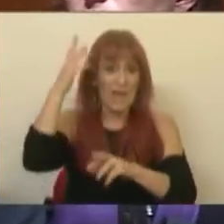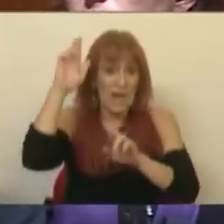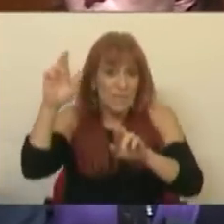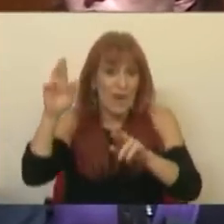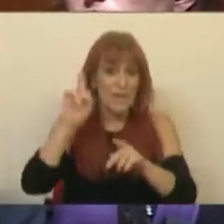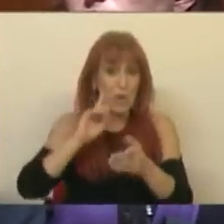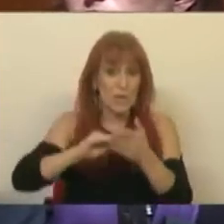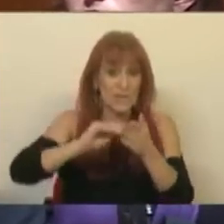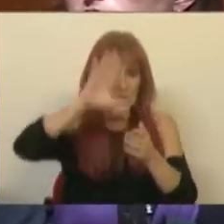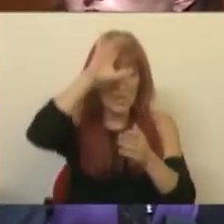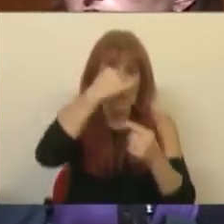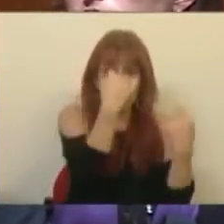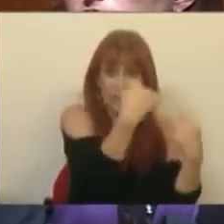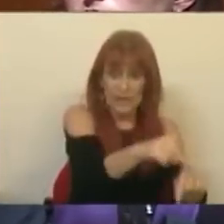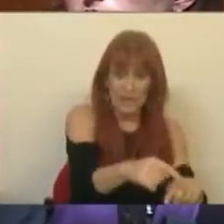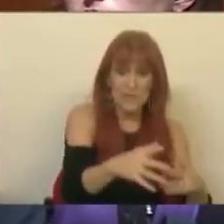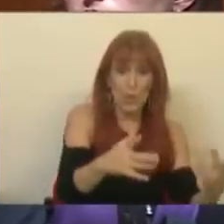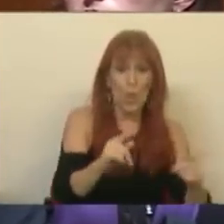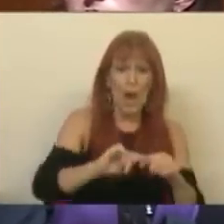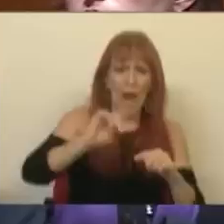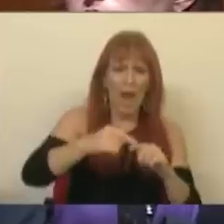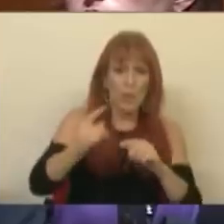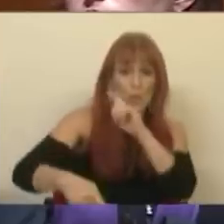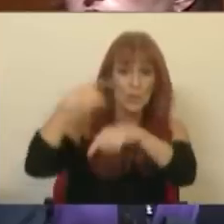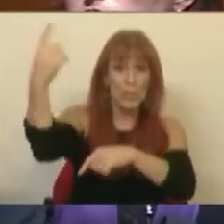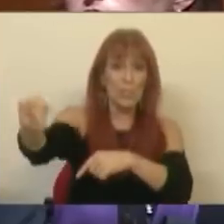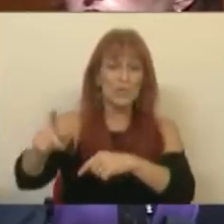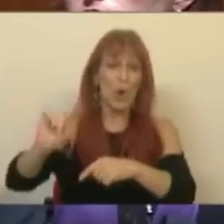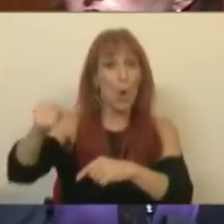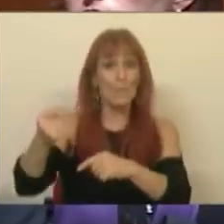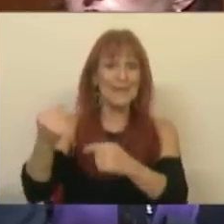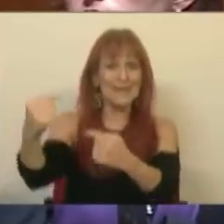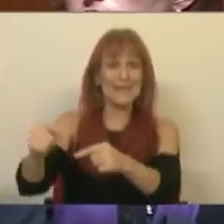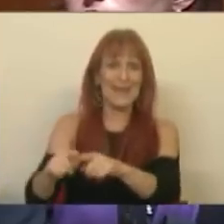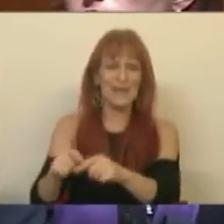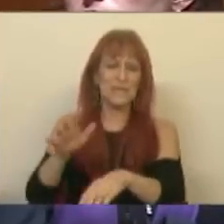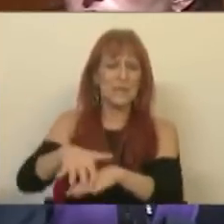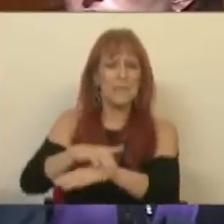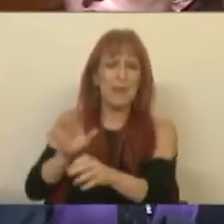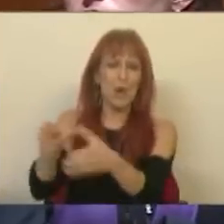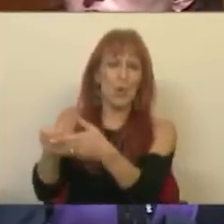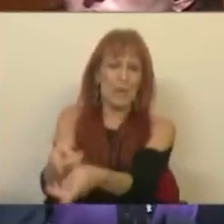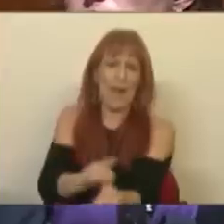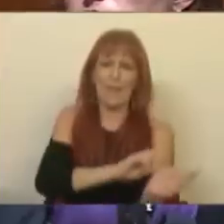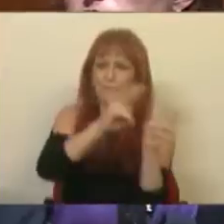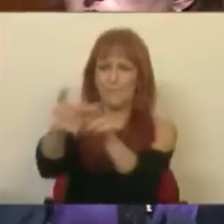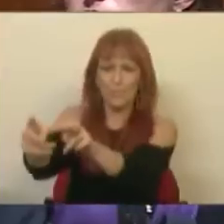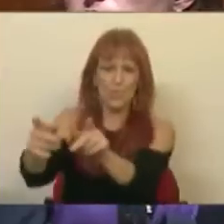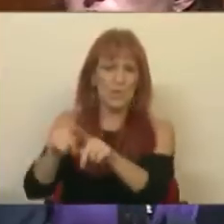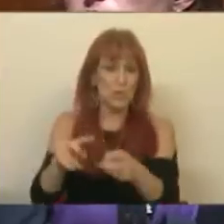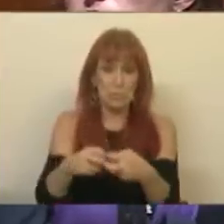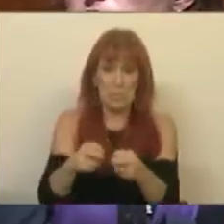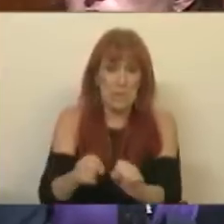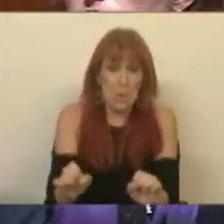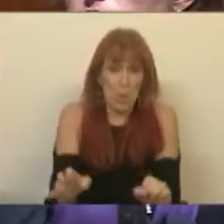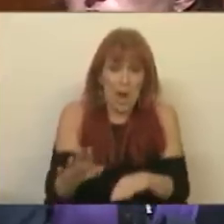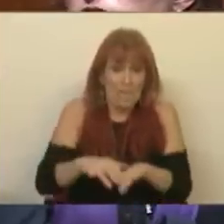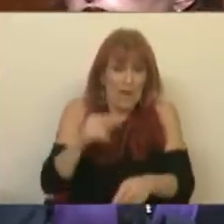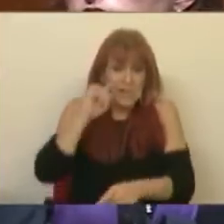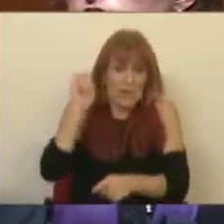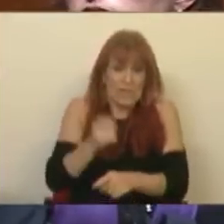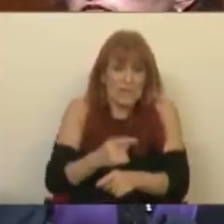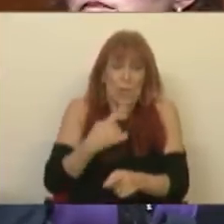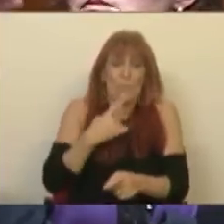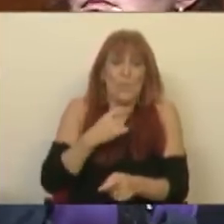expectativa que a secretária de estado tinha de um ano depois poder vir a ser administradora daquele grupo eu acho que não há problema nenhum a fazerem essa